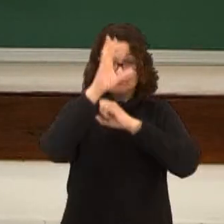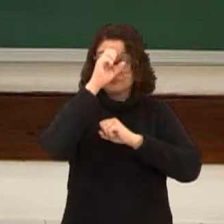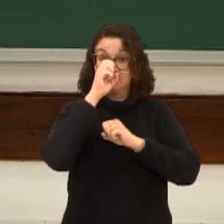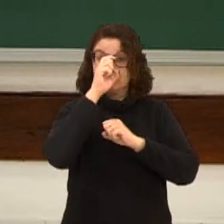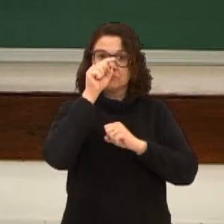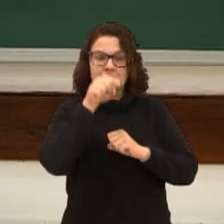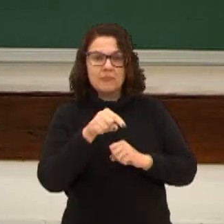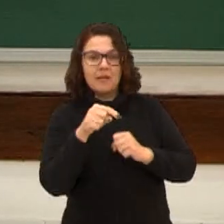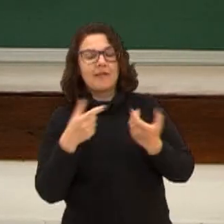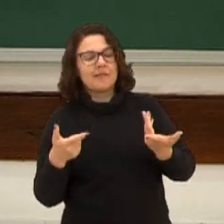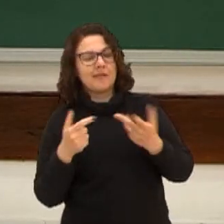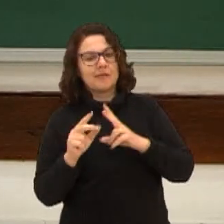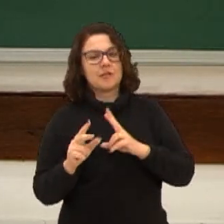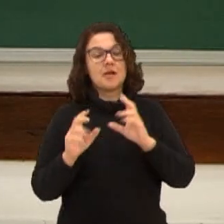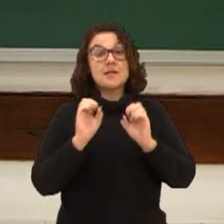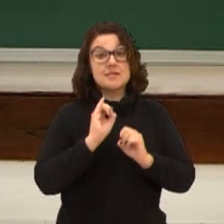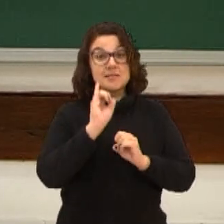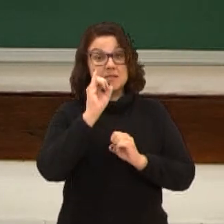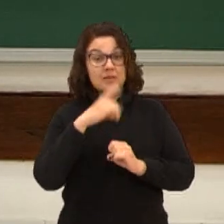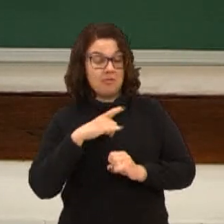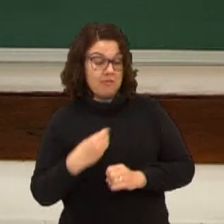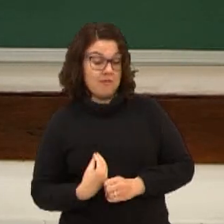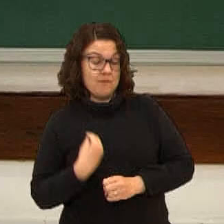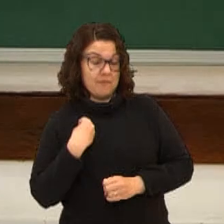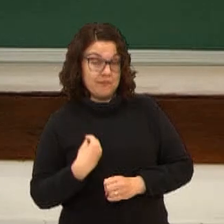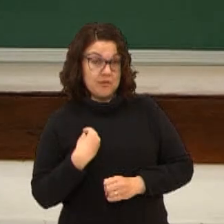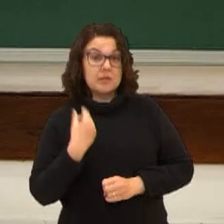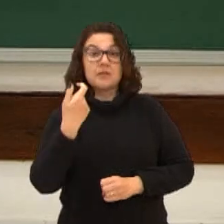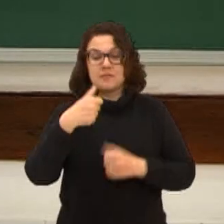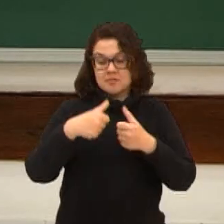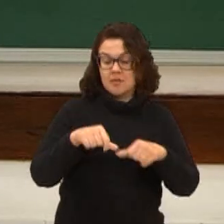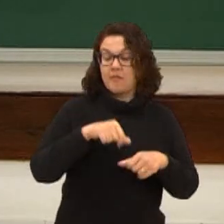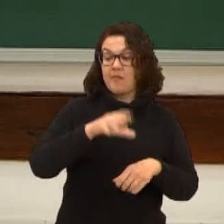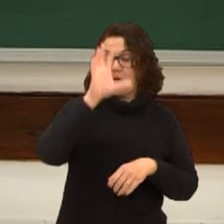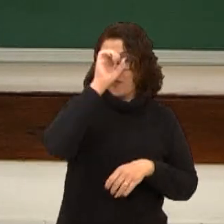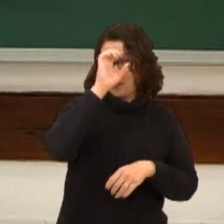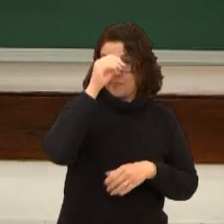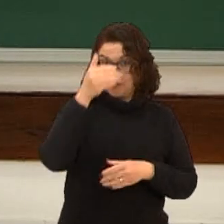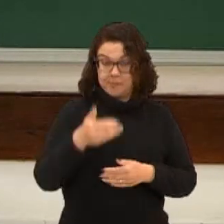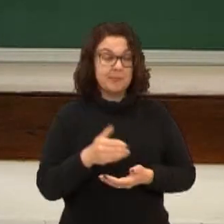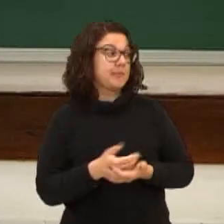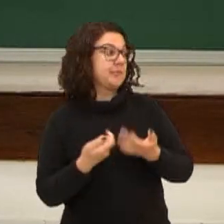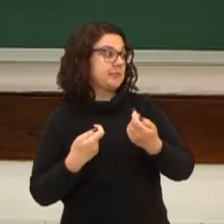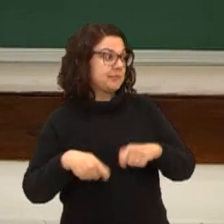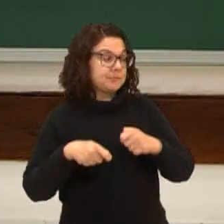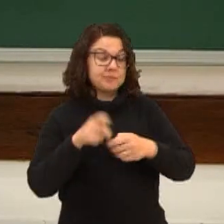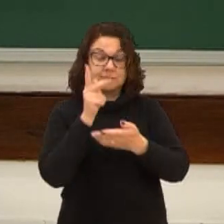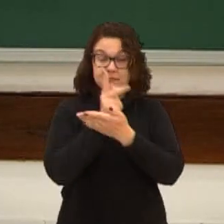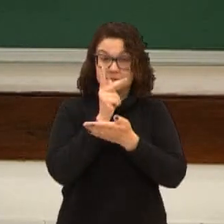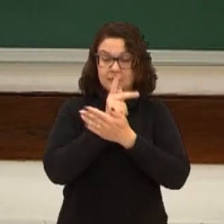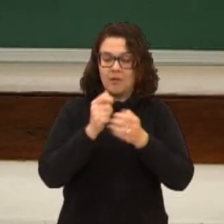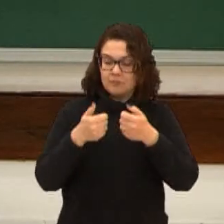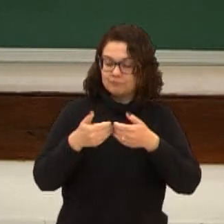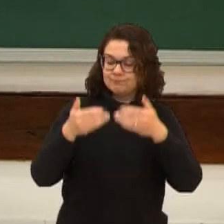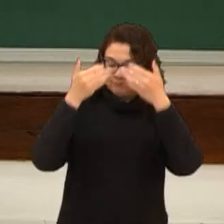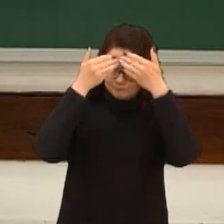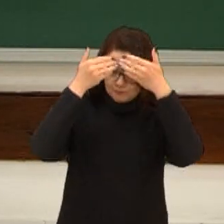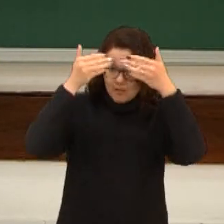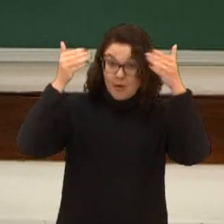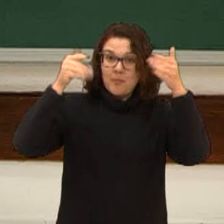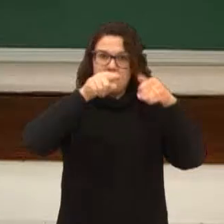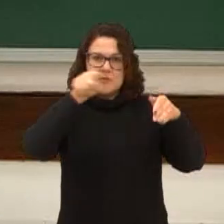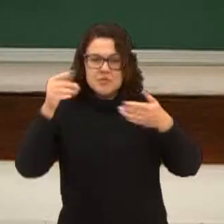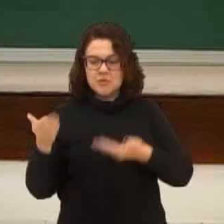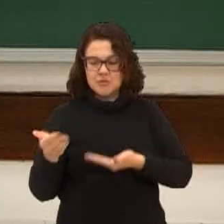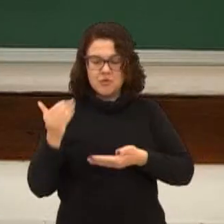né? Existe até um ditado que diz, enquanto estivermos vivos, estamos aprendendo. Nós devemos estar sempre abertos, você jovem,